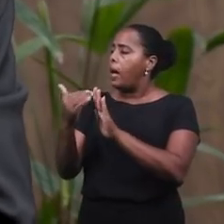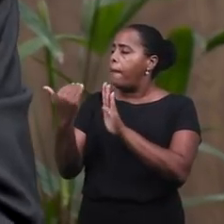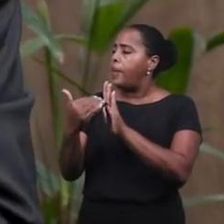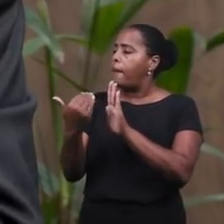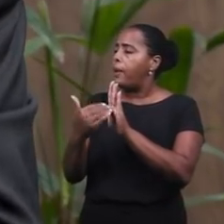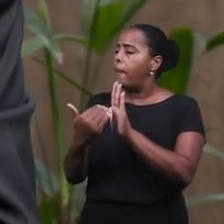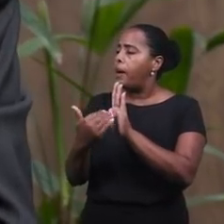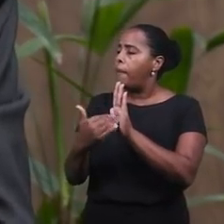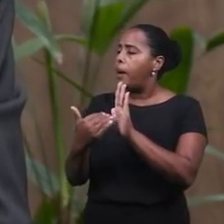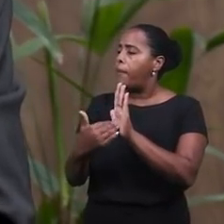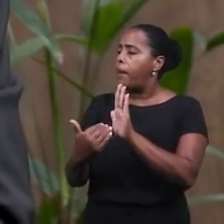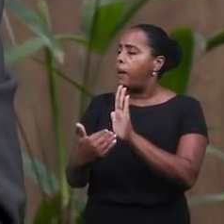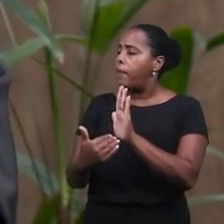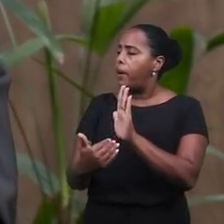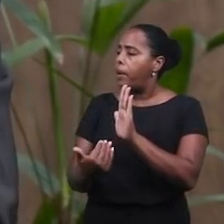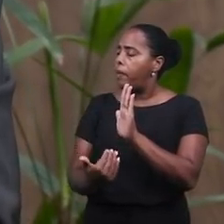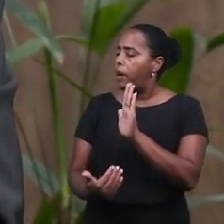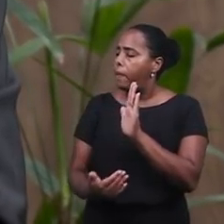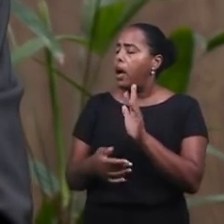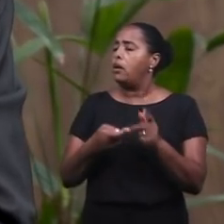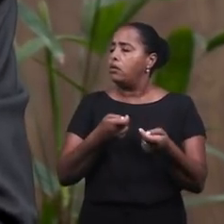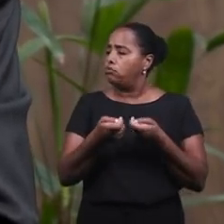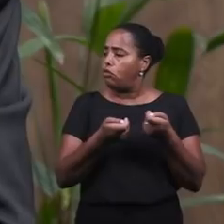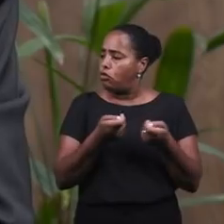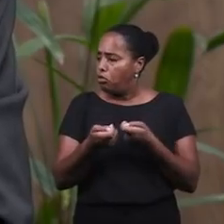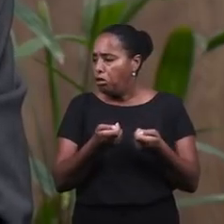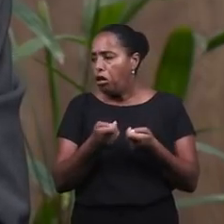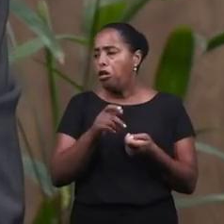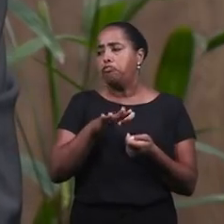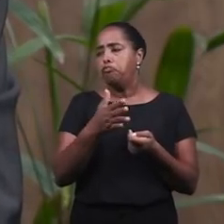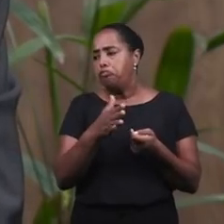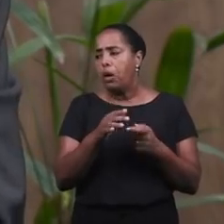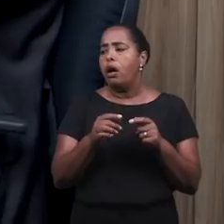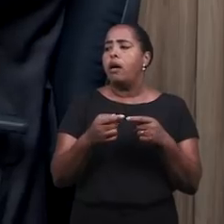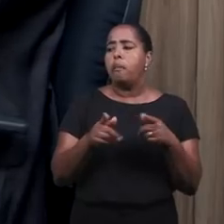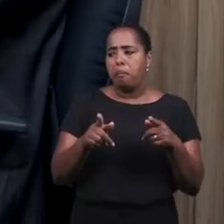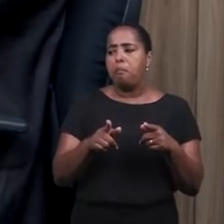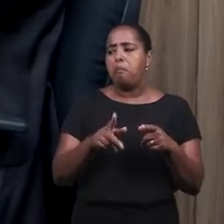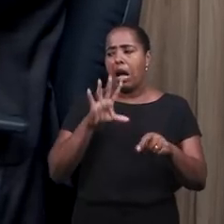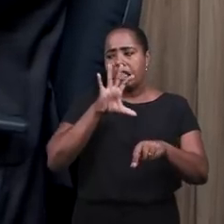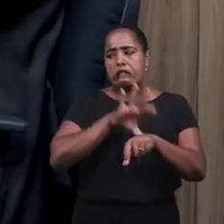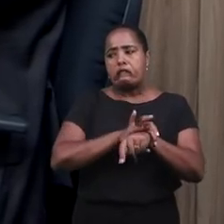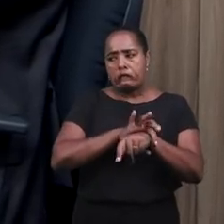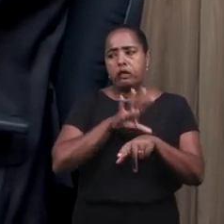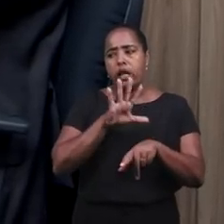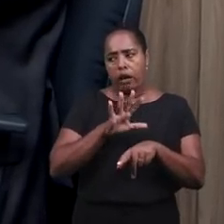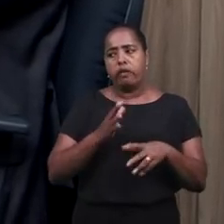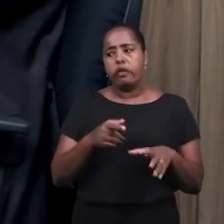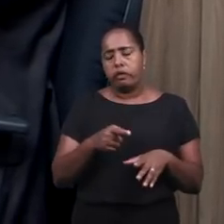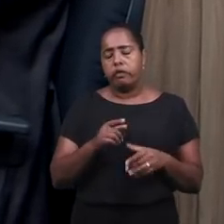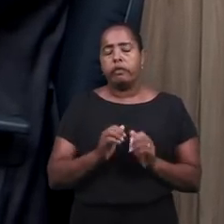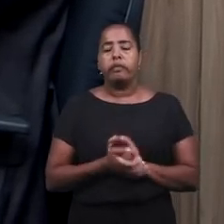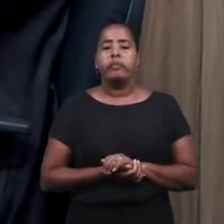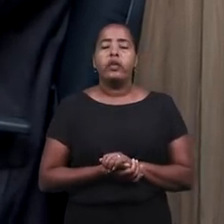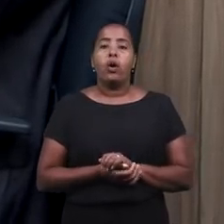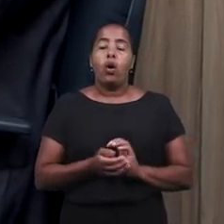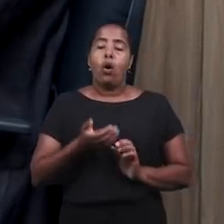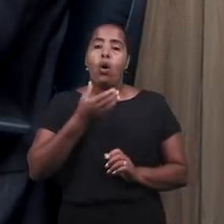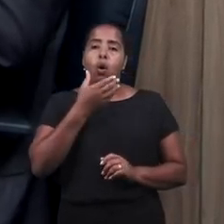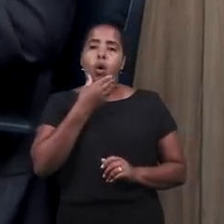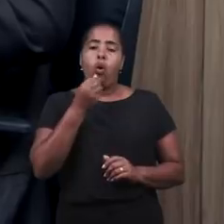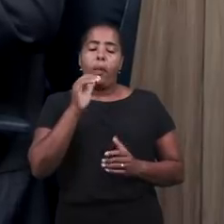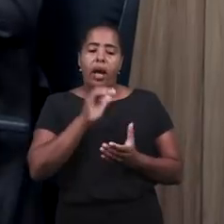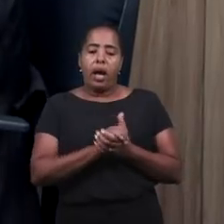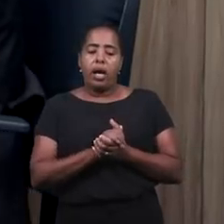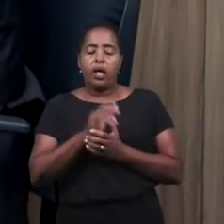grave, teve um problema assim, nós estamos controlando, ela está estável agora, mas é grave, o caso é grave, muito grave.